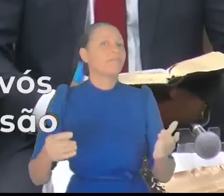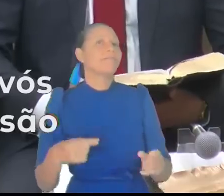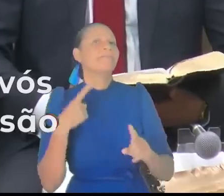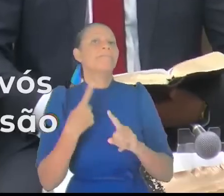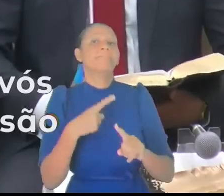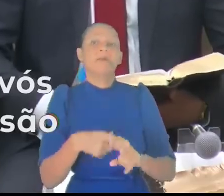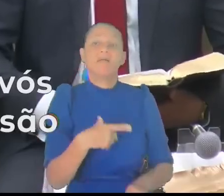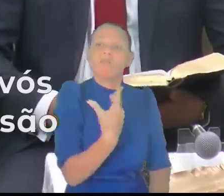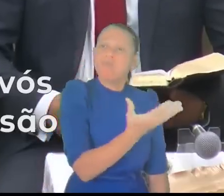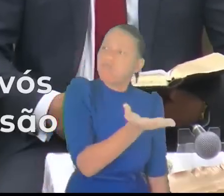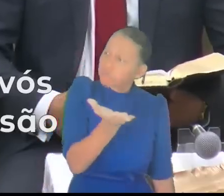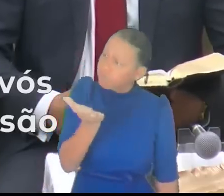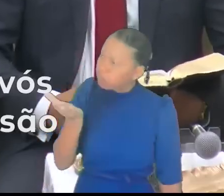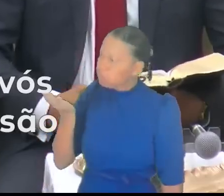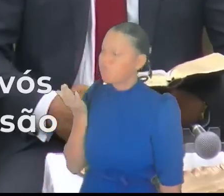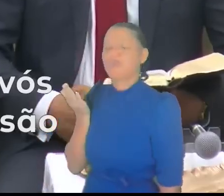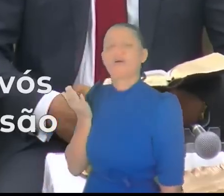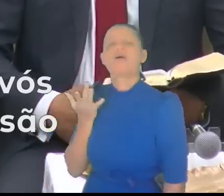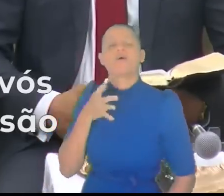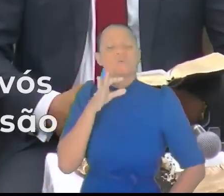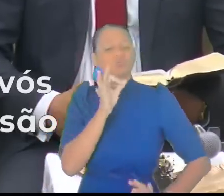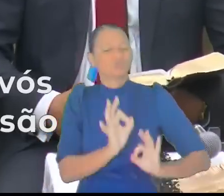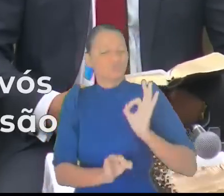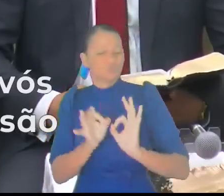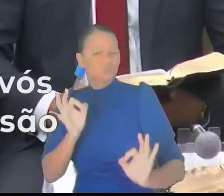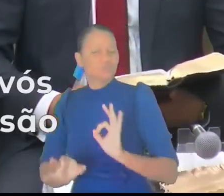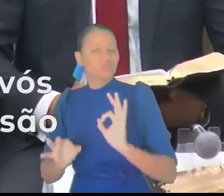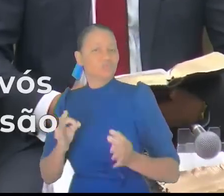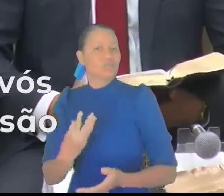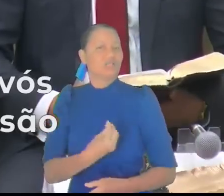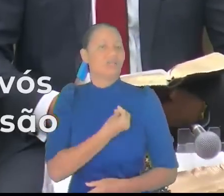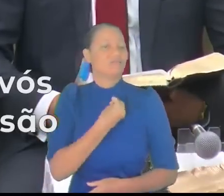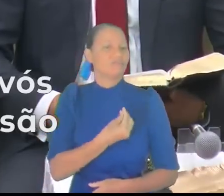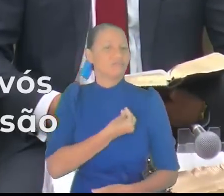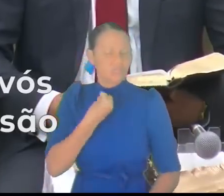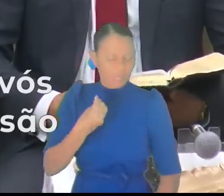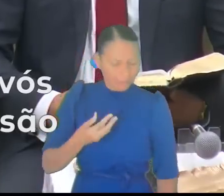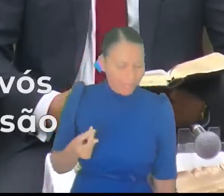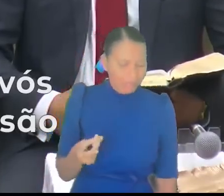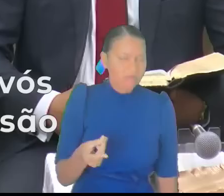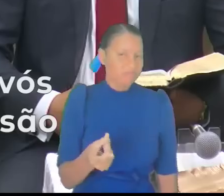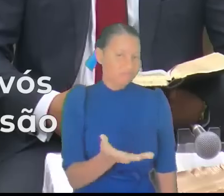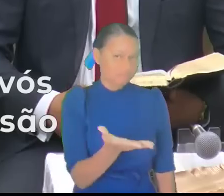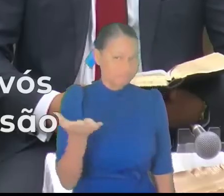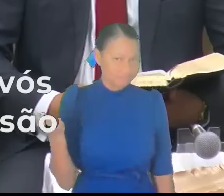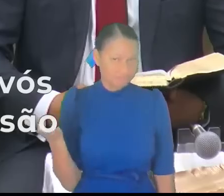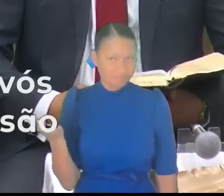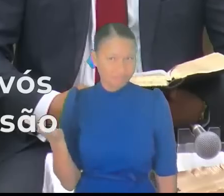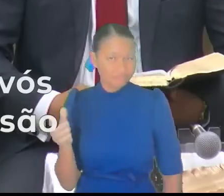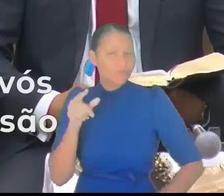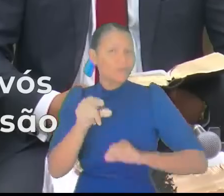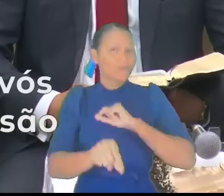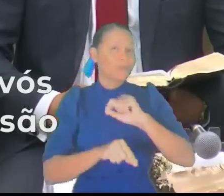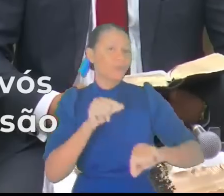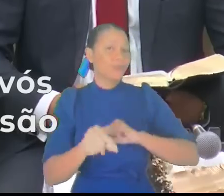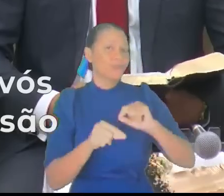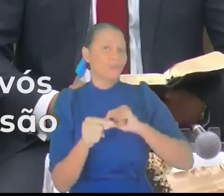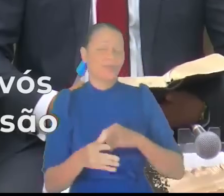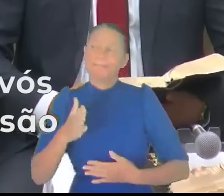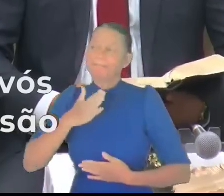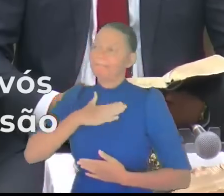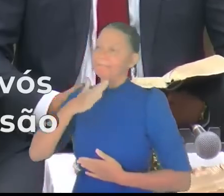vós julgais ter nelas a vida eterna, e são elas que de